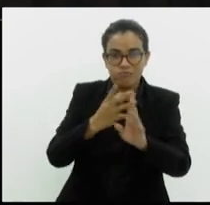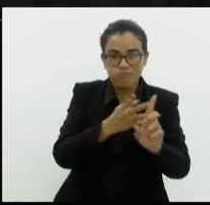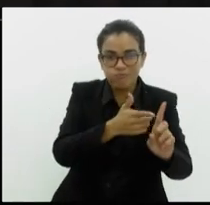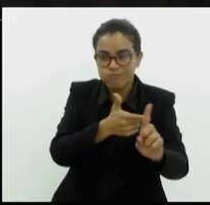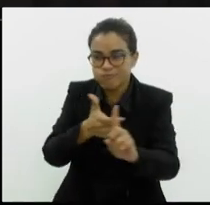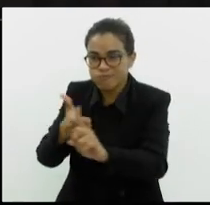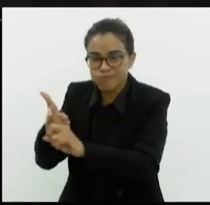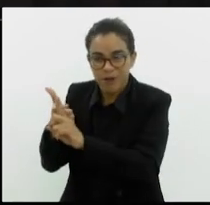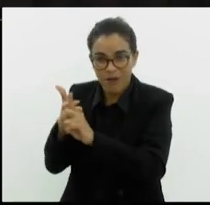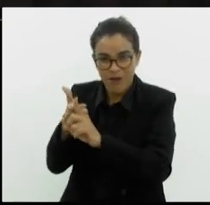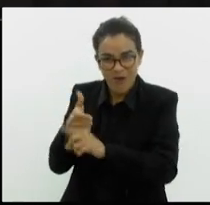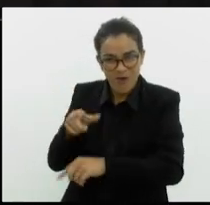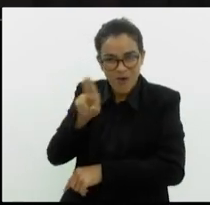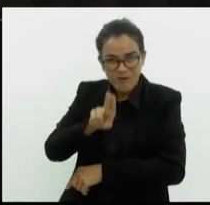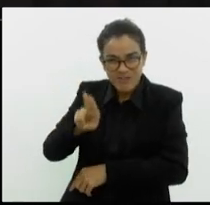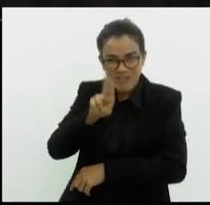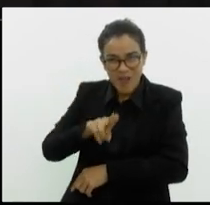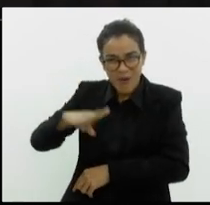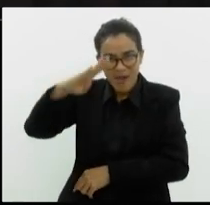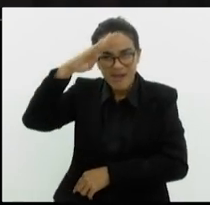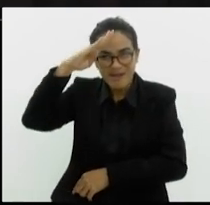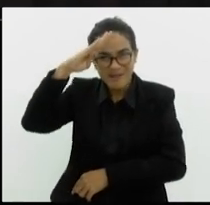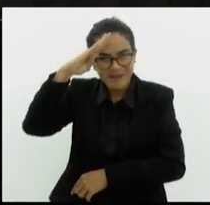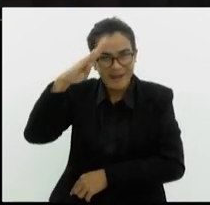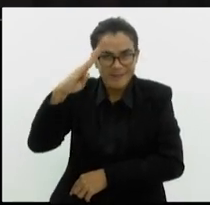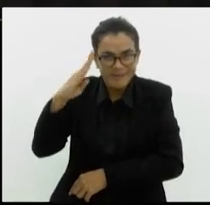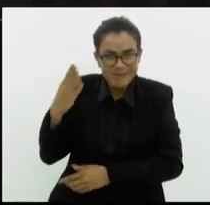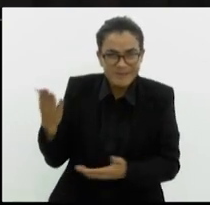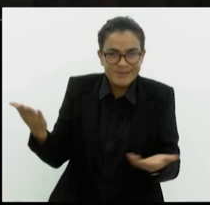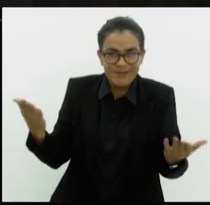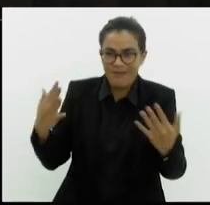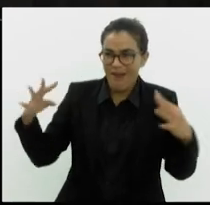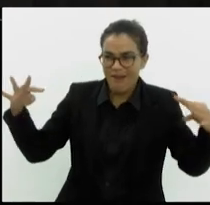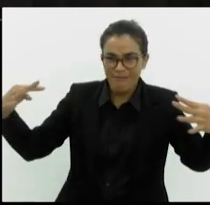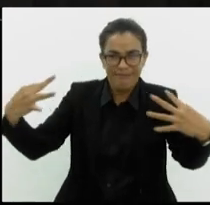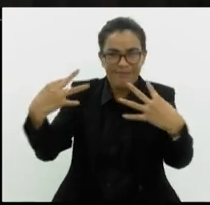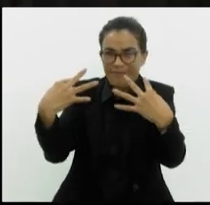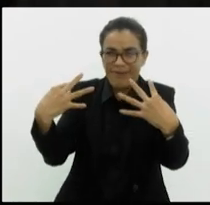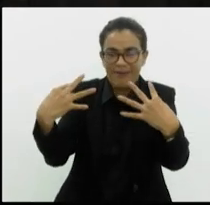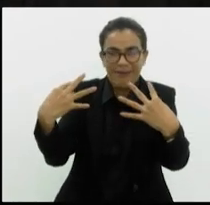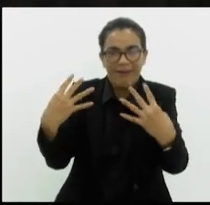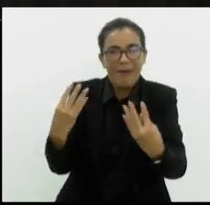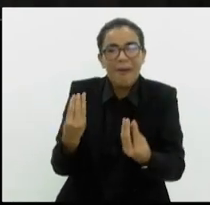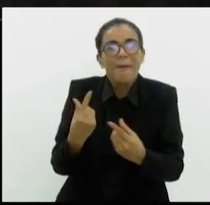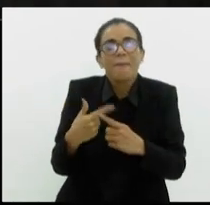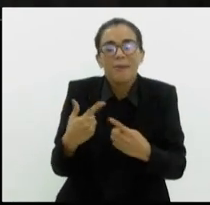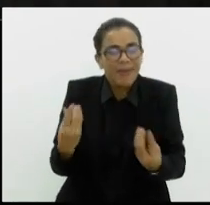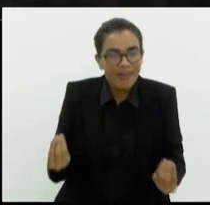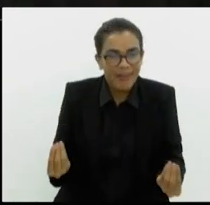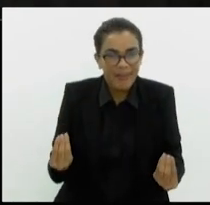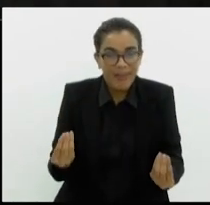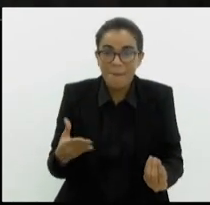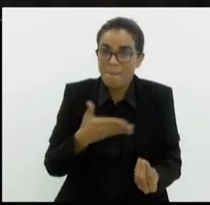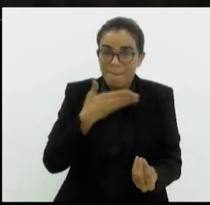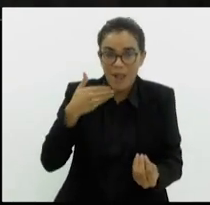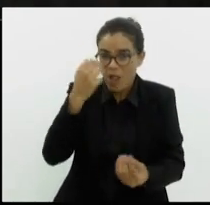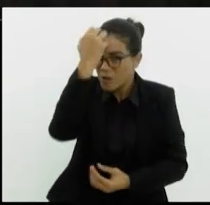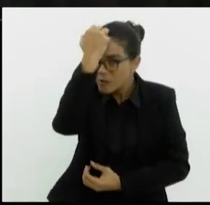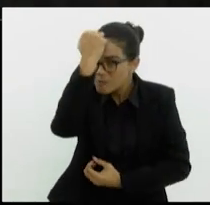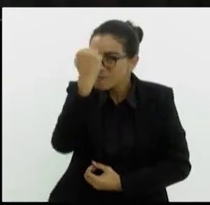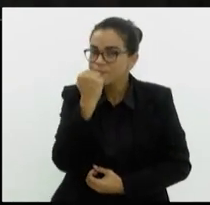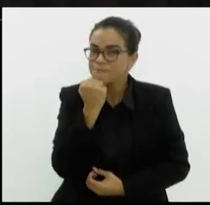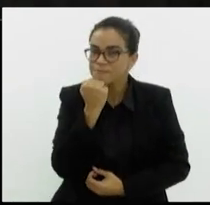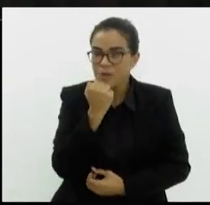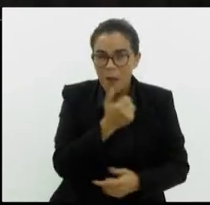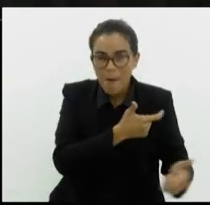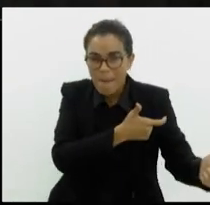exército iraniano, em que vai ser criticado no mundo inteiro? Por que não? Vamos pegar o Hamas, entra lá em Israel,